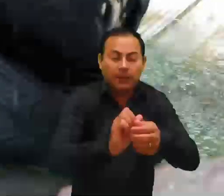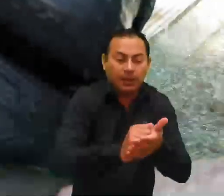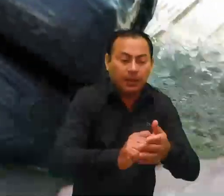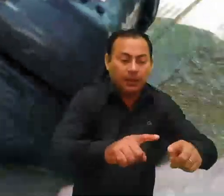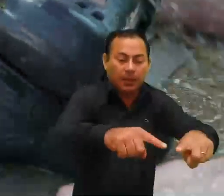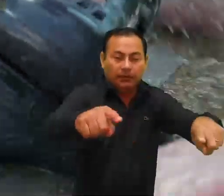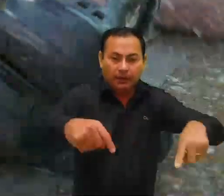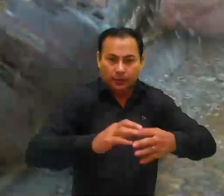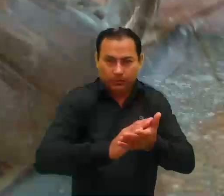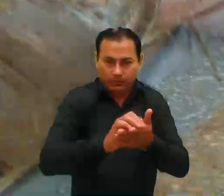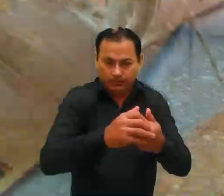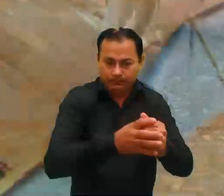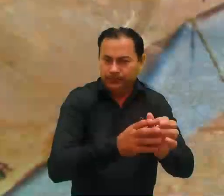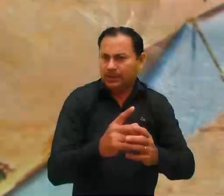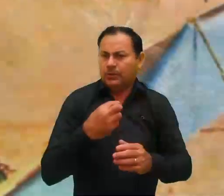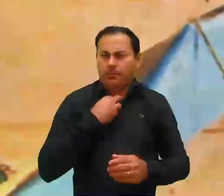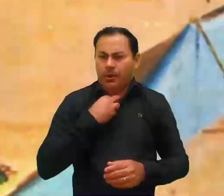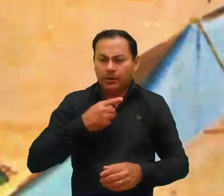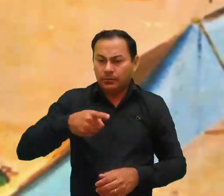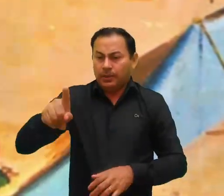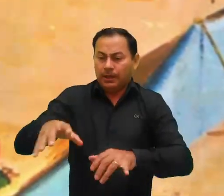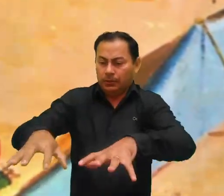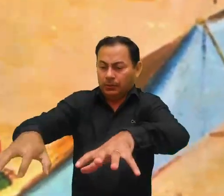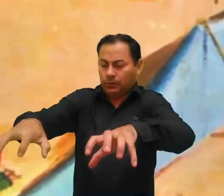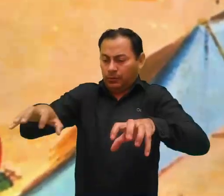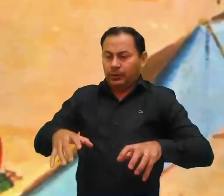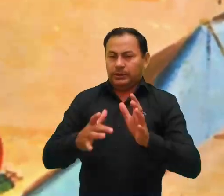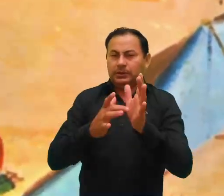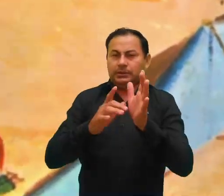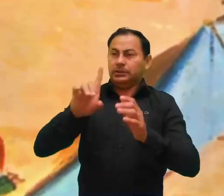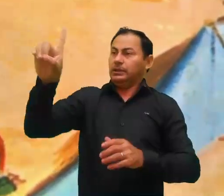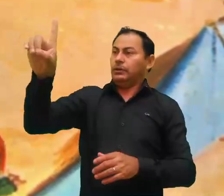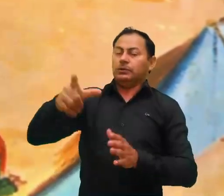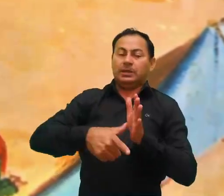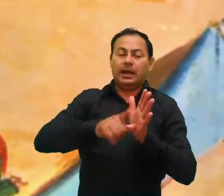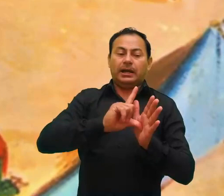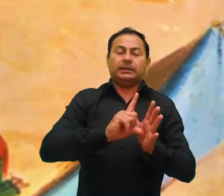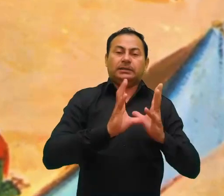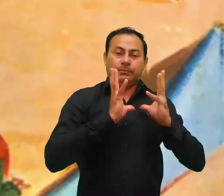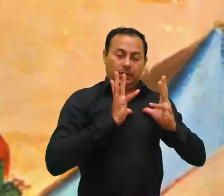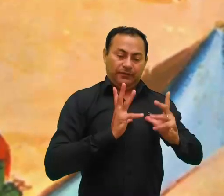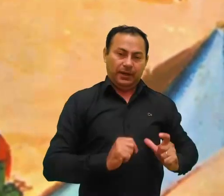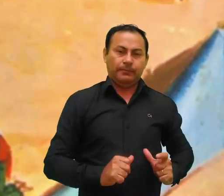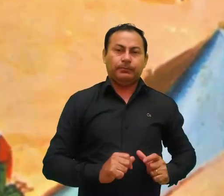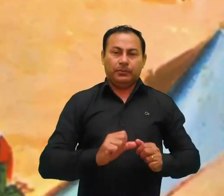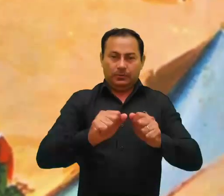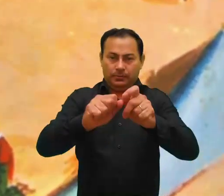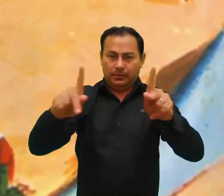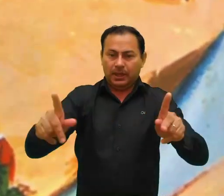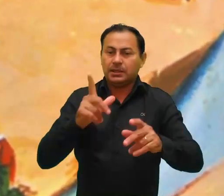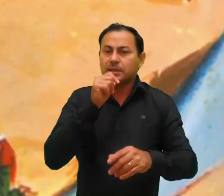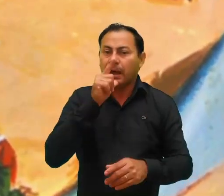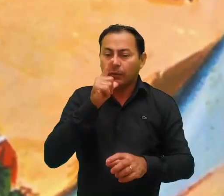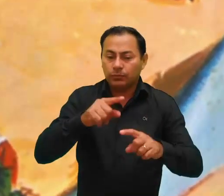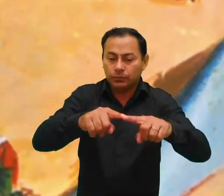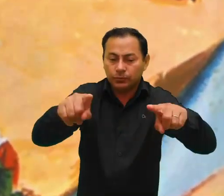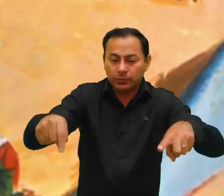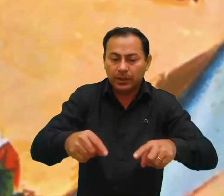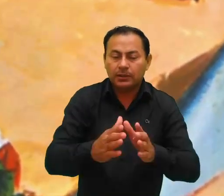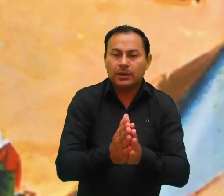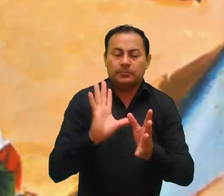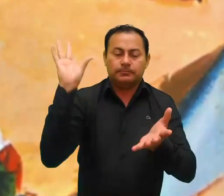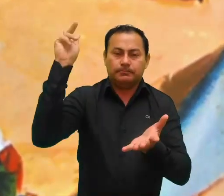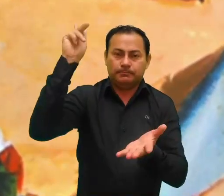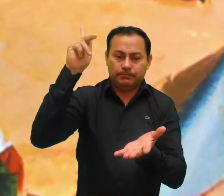lavatório. Você não pode se aproximar do trono de Deus sem antes passar pelo lavatório. No Apocalipse, esta água do lavatório